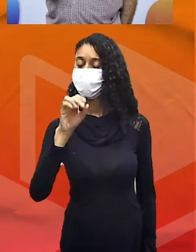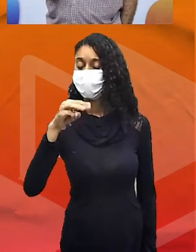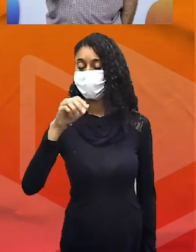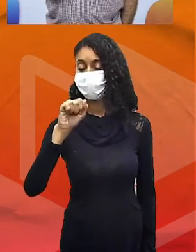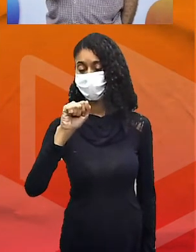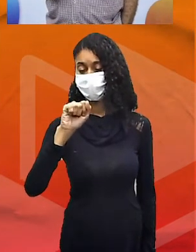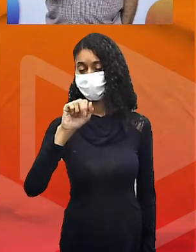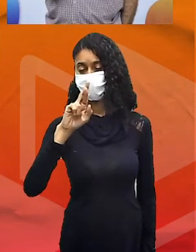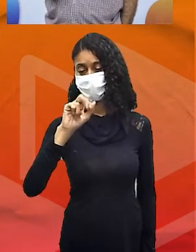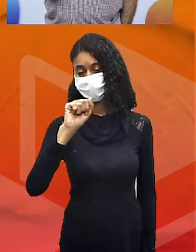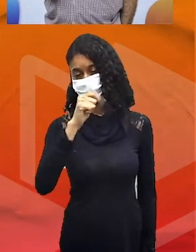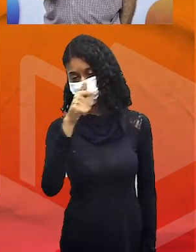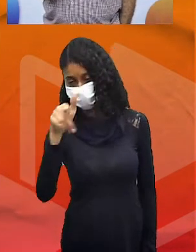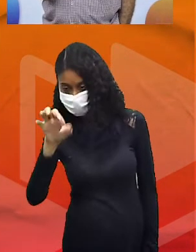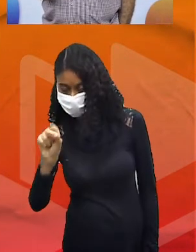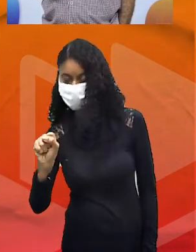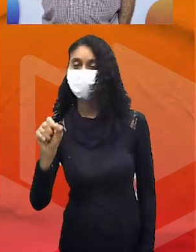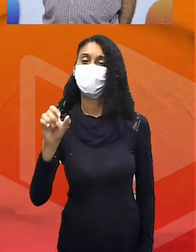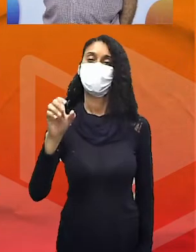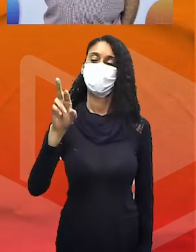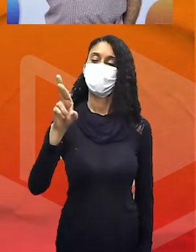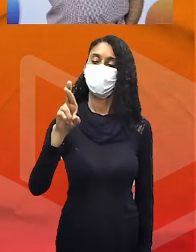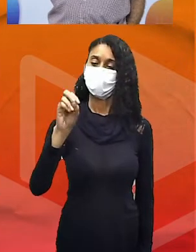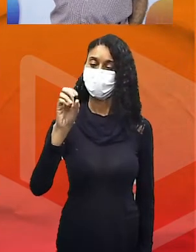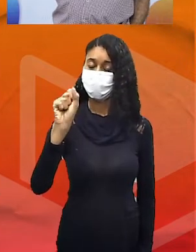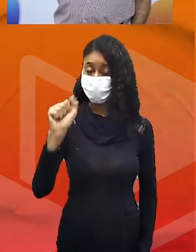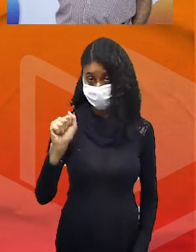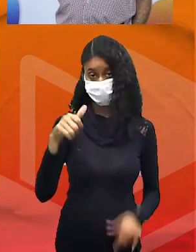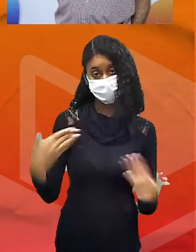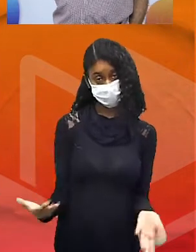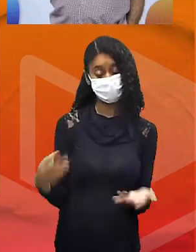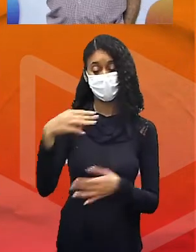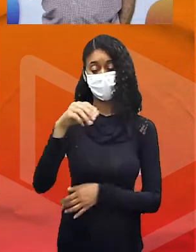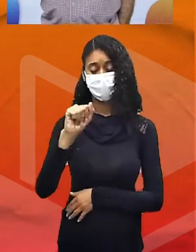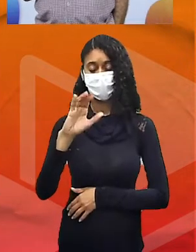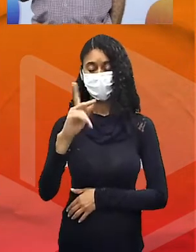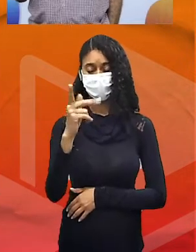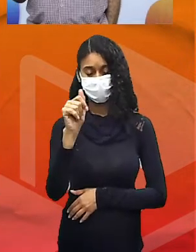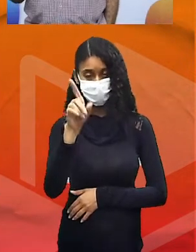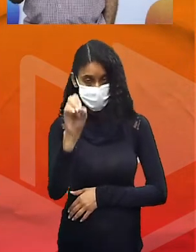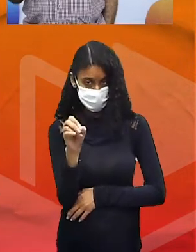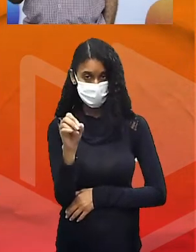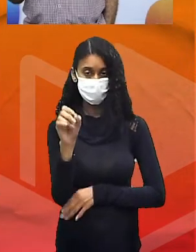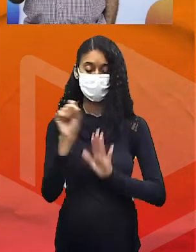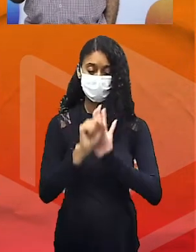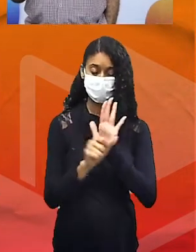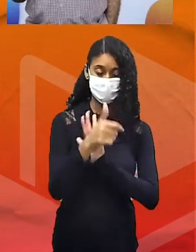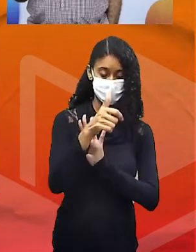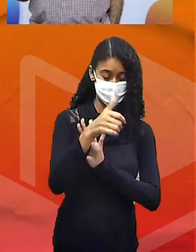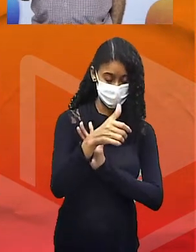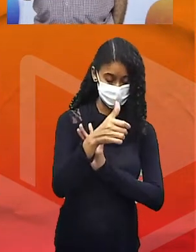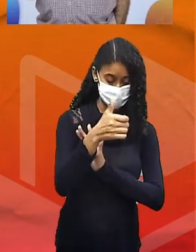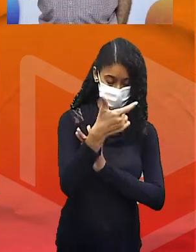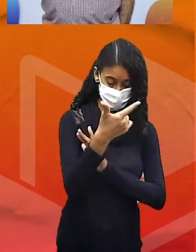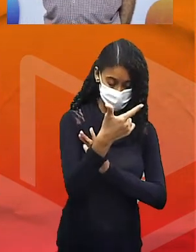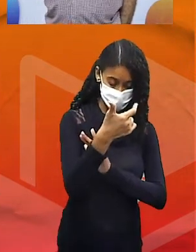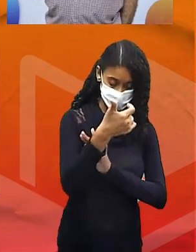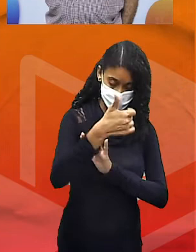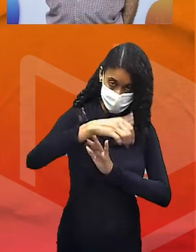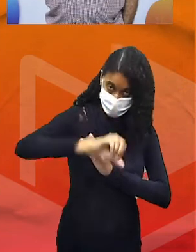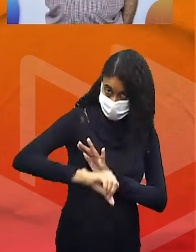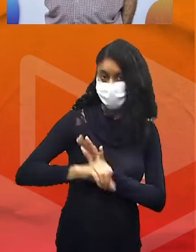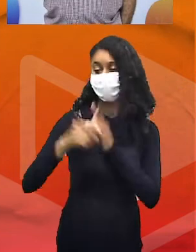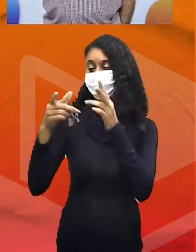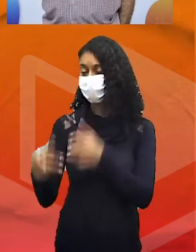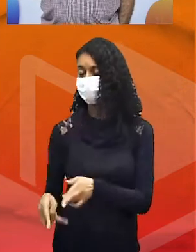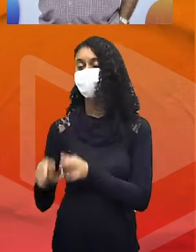vocês assim que Machado de Assis está para o século XIX, assim como Guimarães Rosa está para o século XX. Veja a